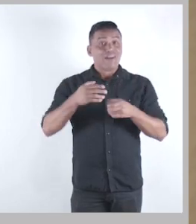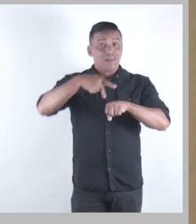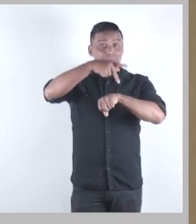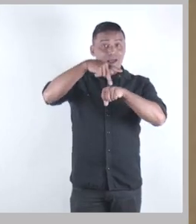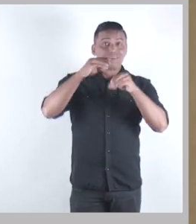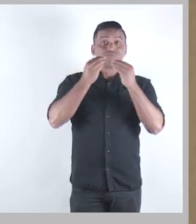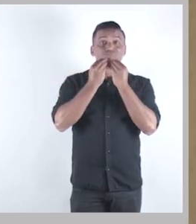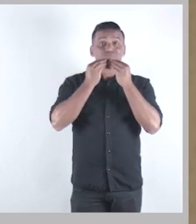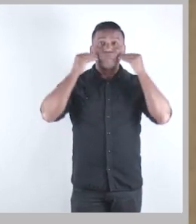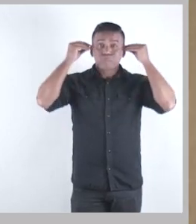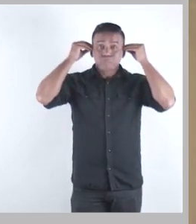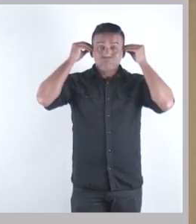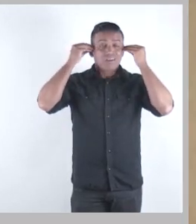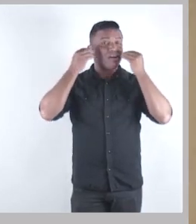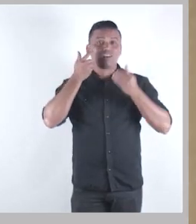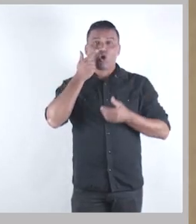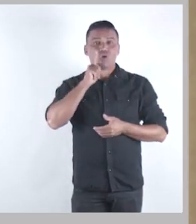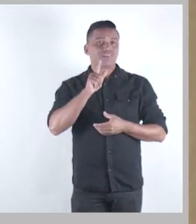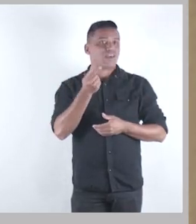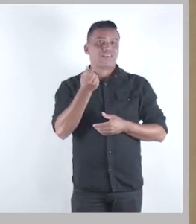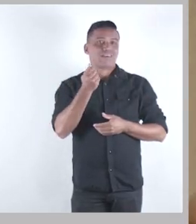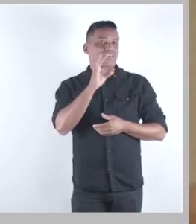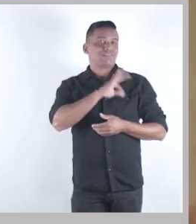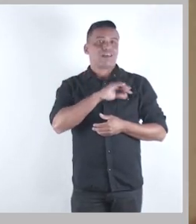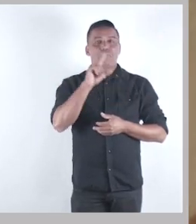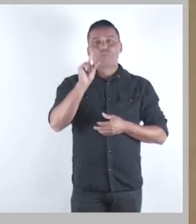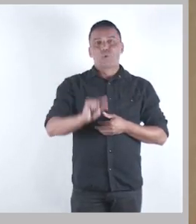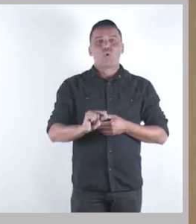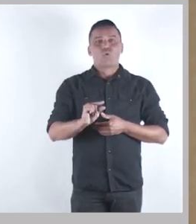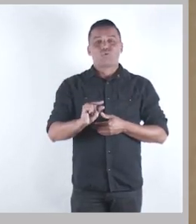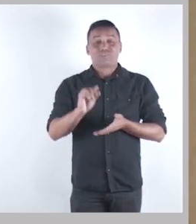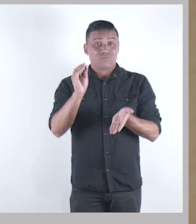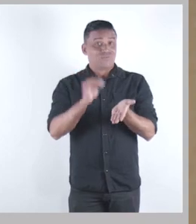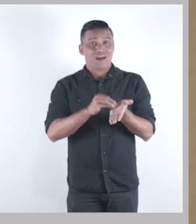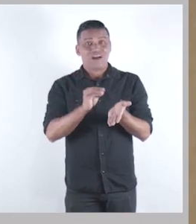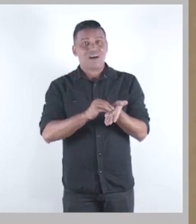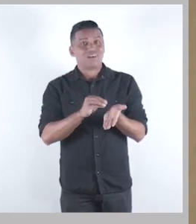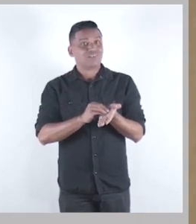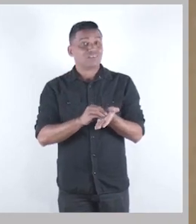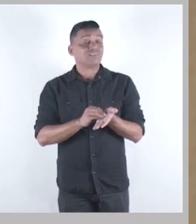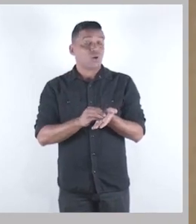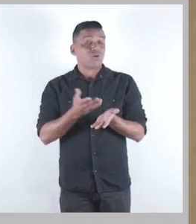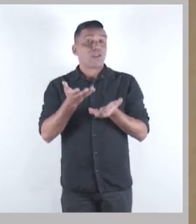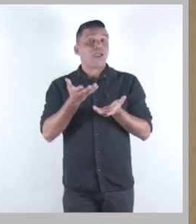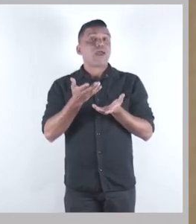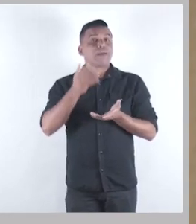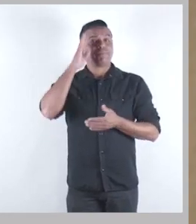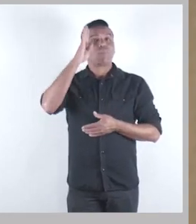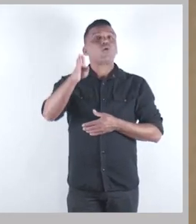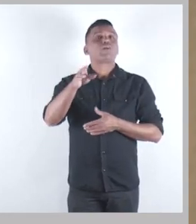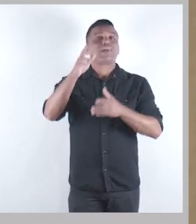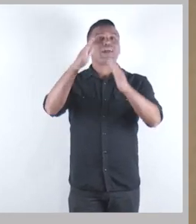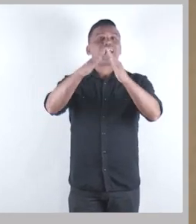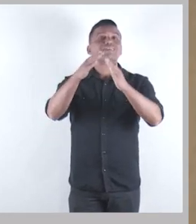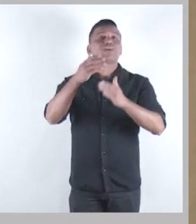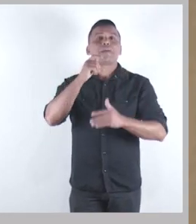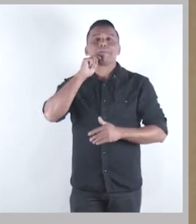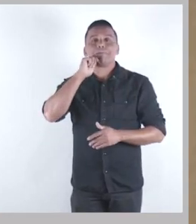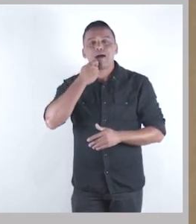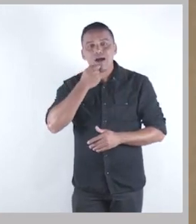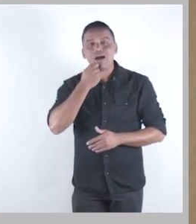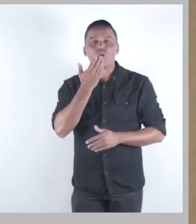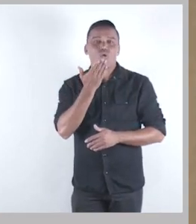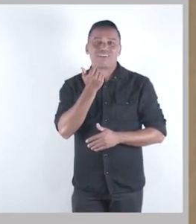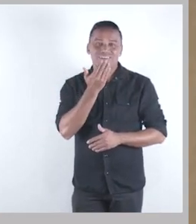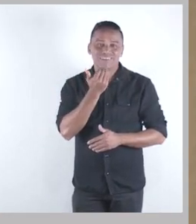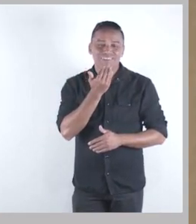capacidade de aquisição do livro. Quer dizer, falta um pouco de tudo. A gente normalmente nas famílias prioriza pão, não é? A gente prioriza almoço, a gente